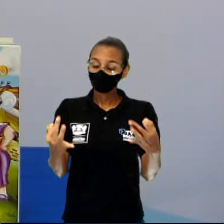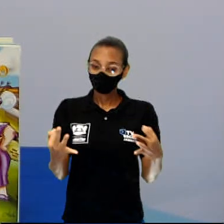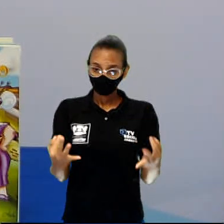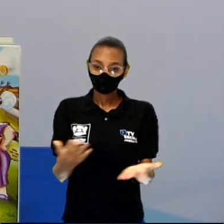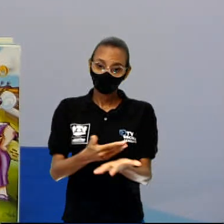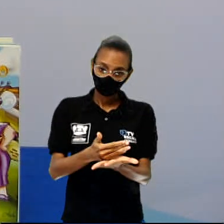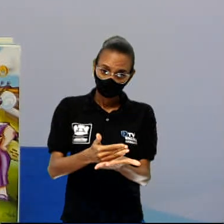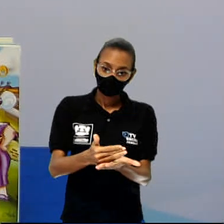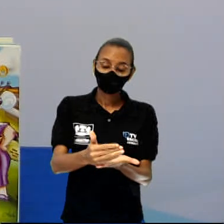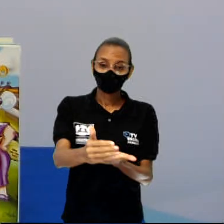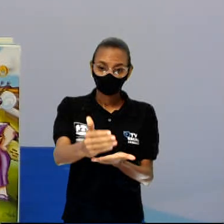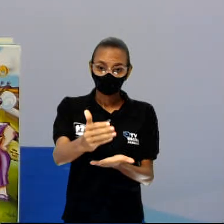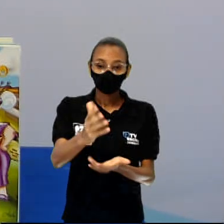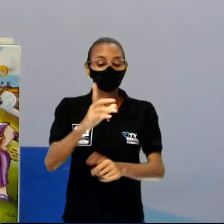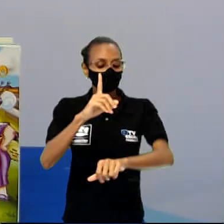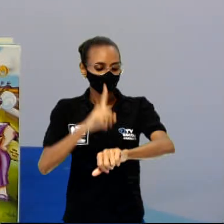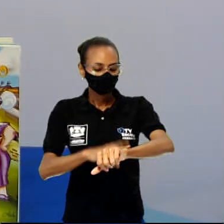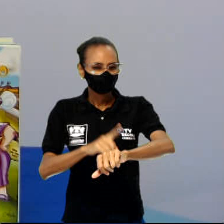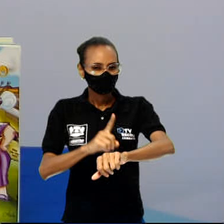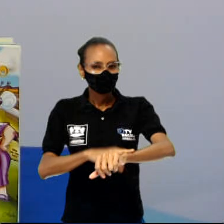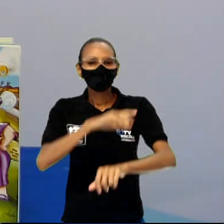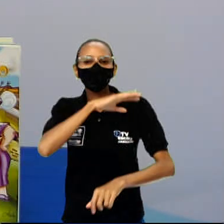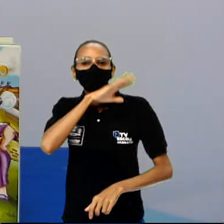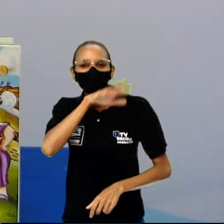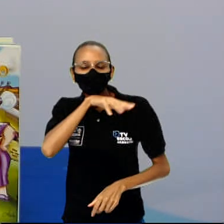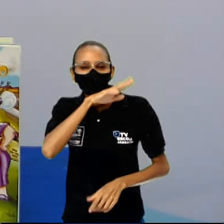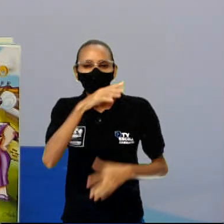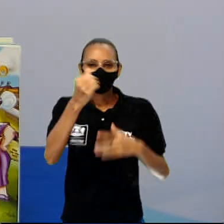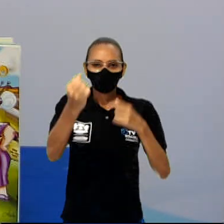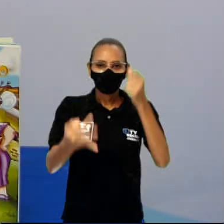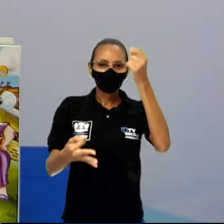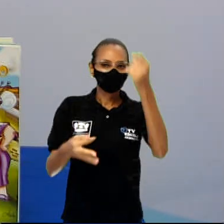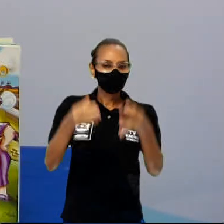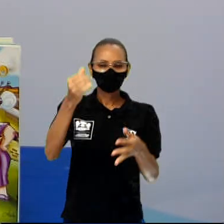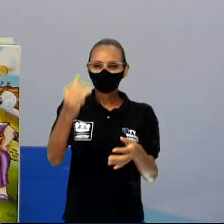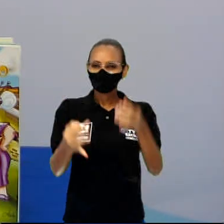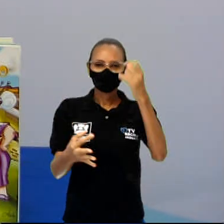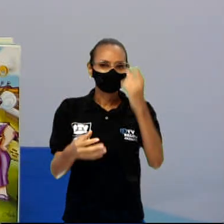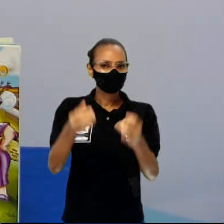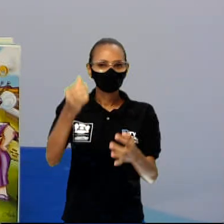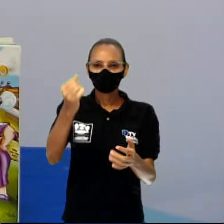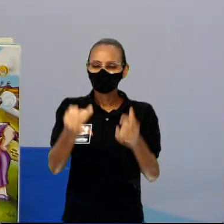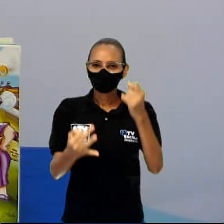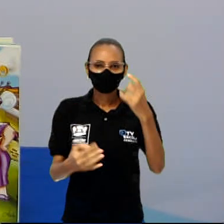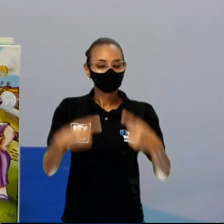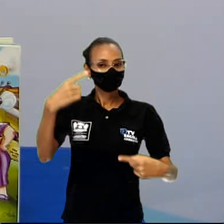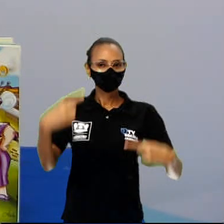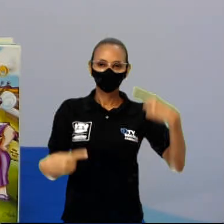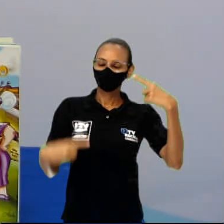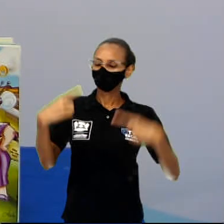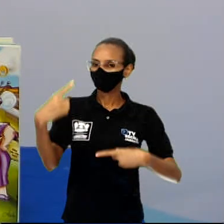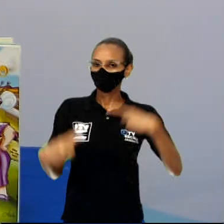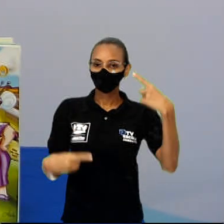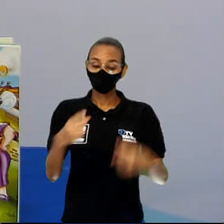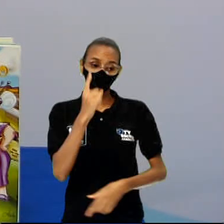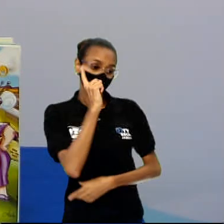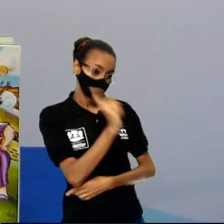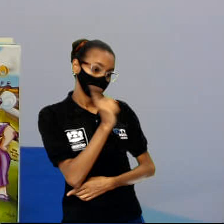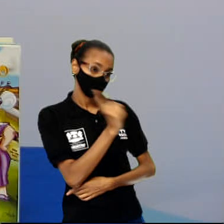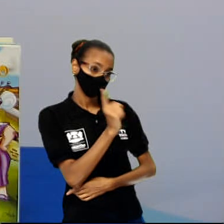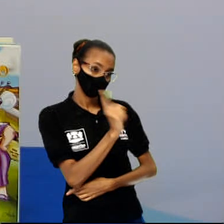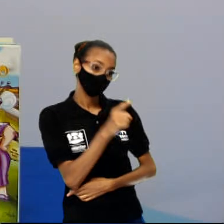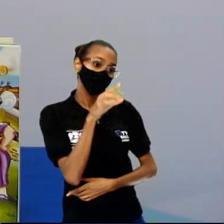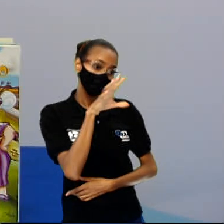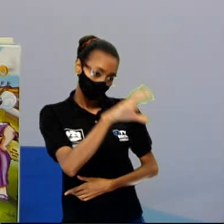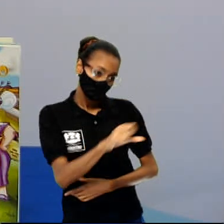Nesse tempo os animais falavam e falavam que era uma beleza. Começaram a discutir. Um dizia: foi você que carregou